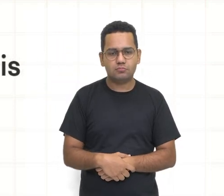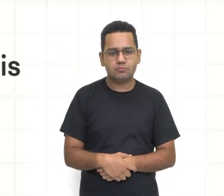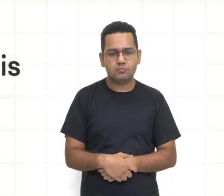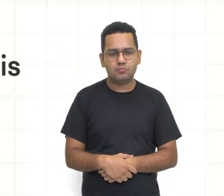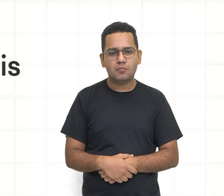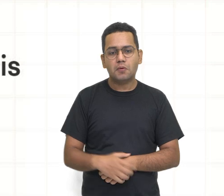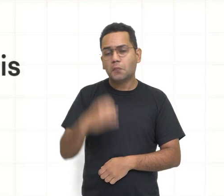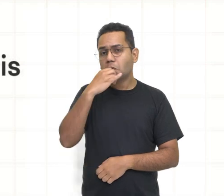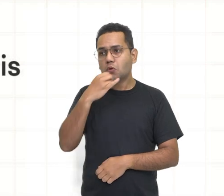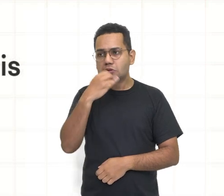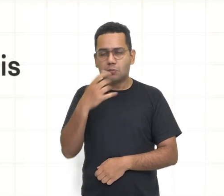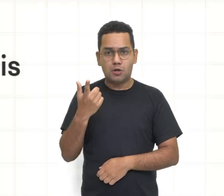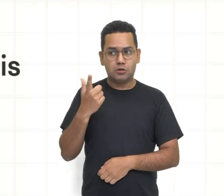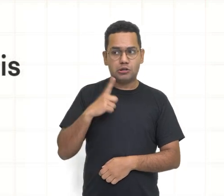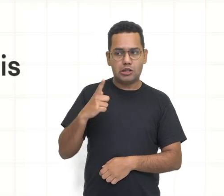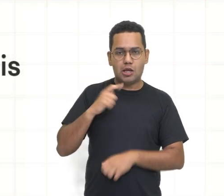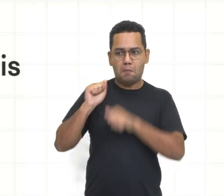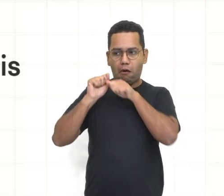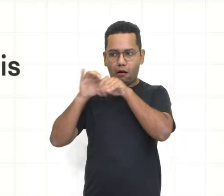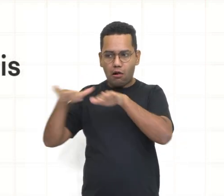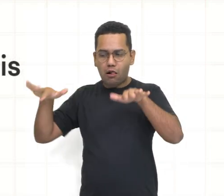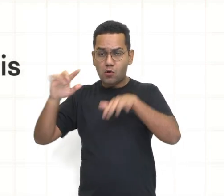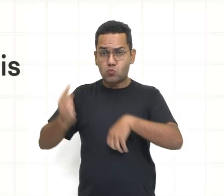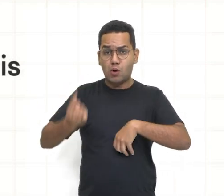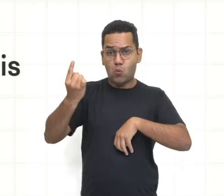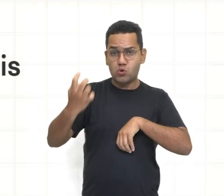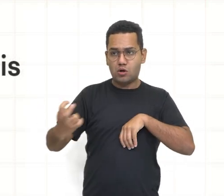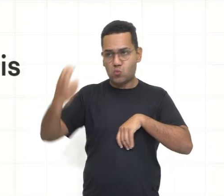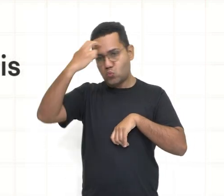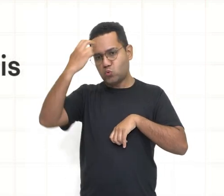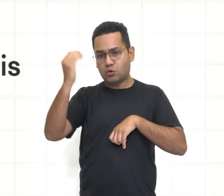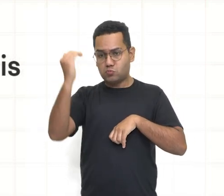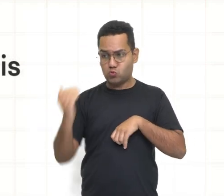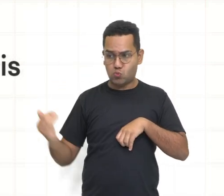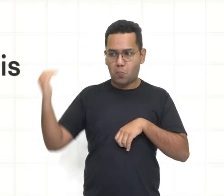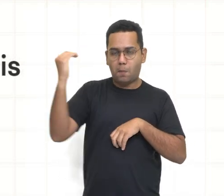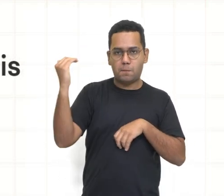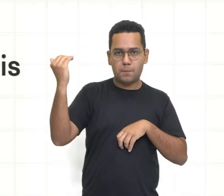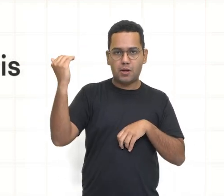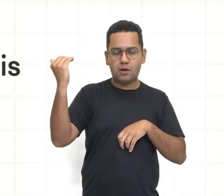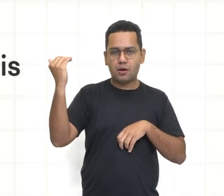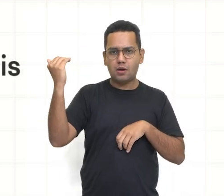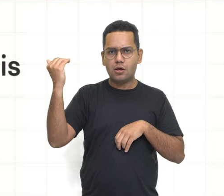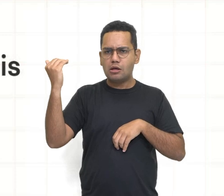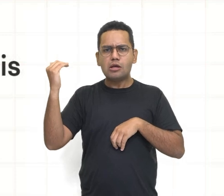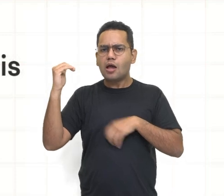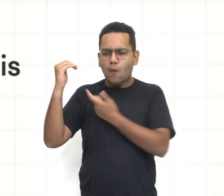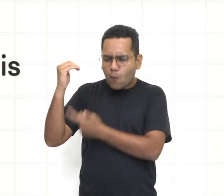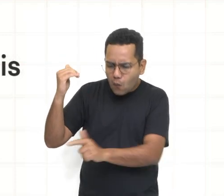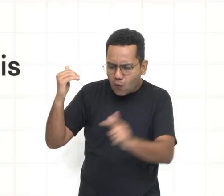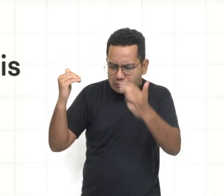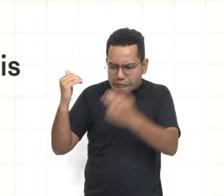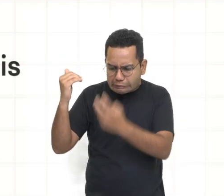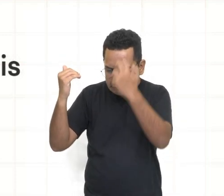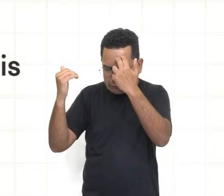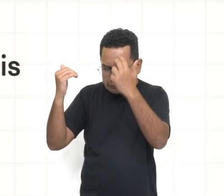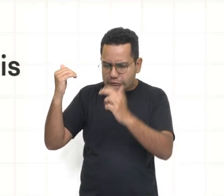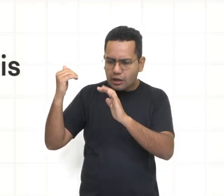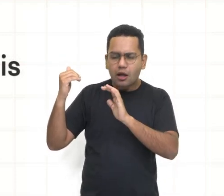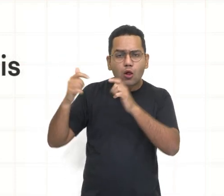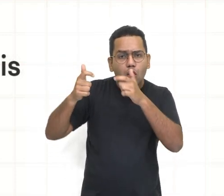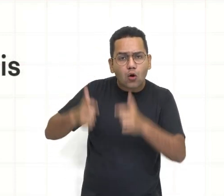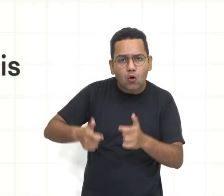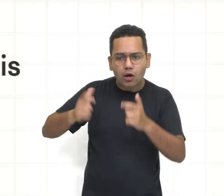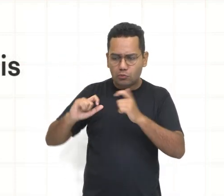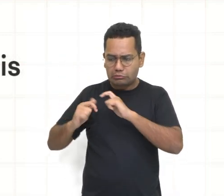do dominante, né, a dominação de produtos culturais, como está aqui, isso pode levar à destruição de uma cultura mais